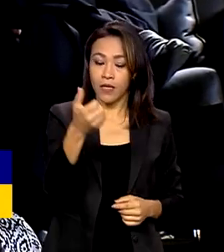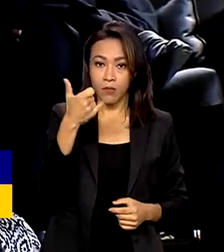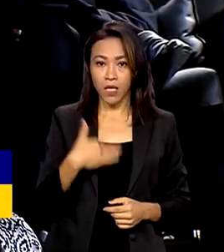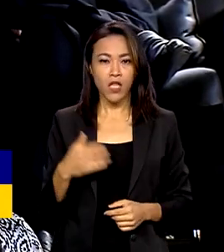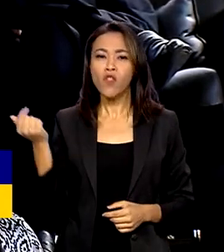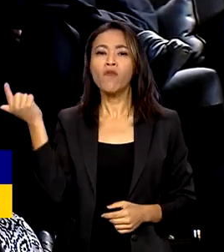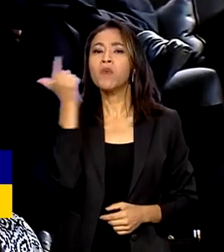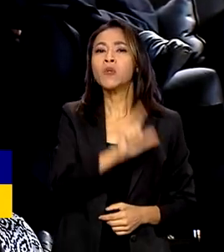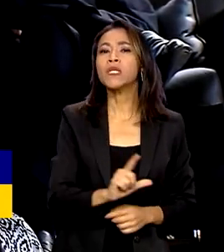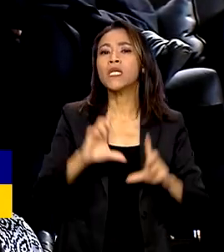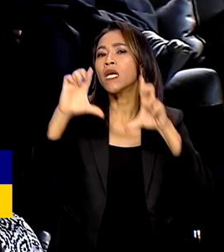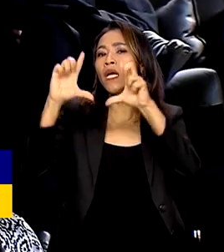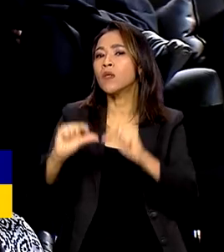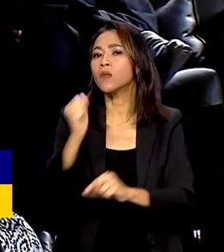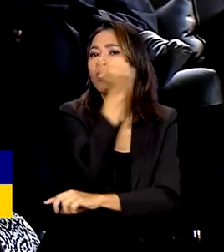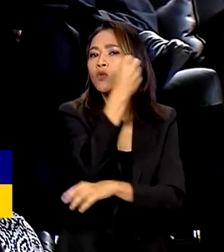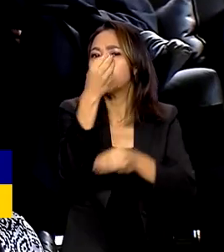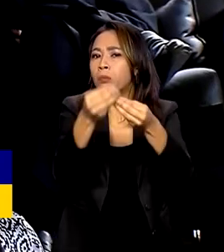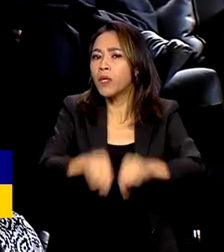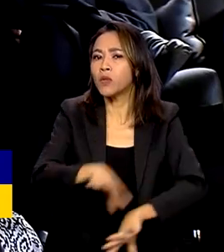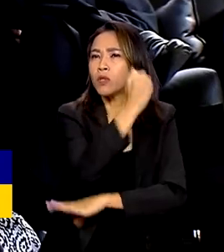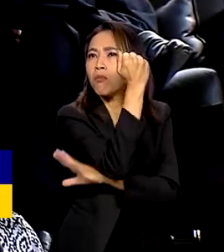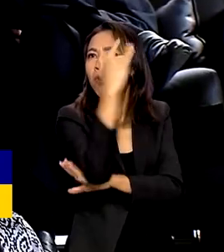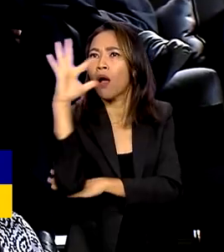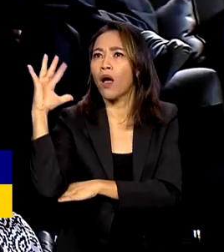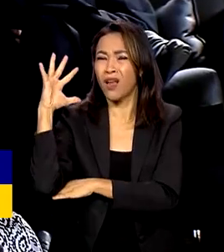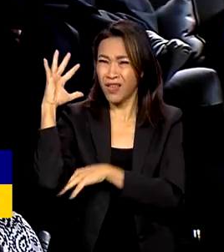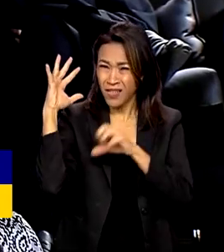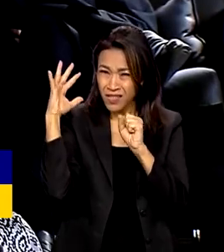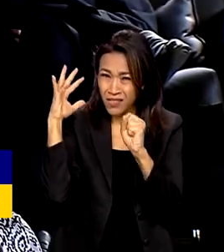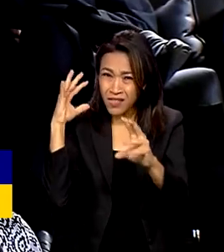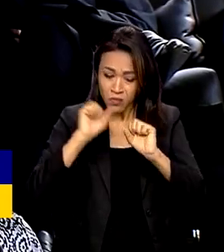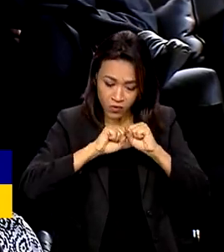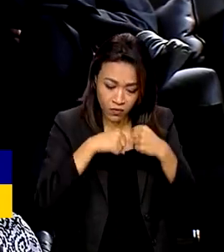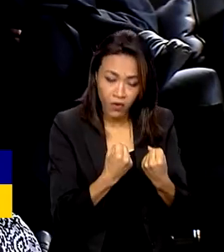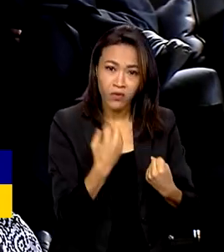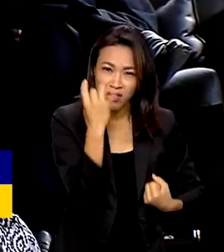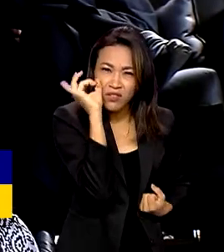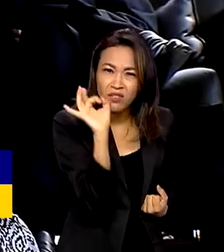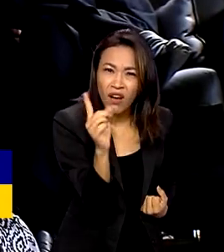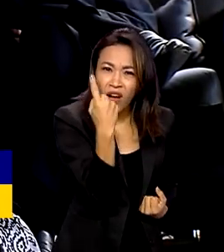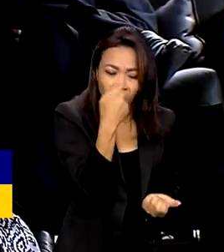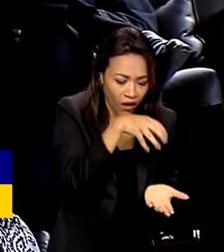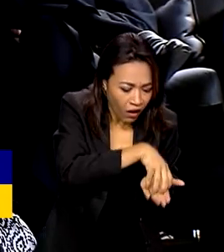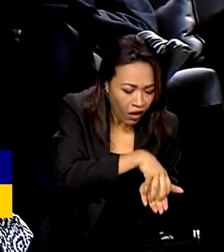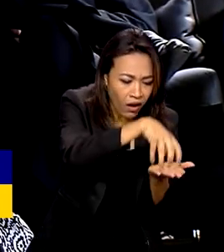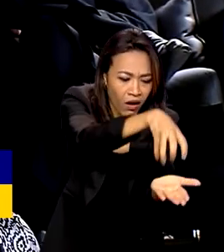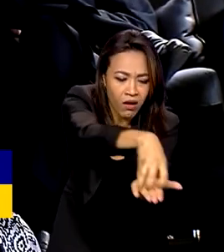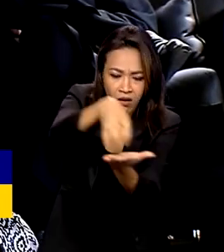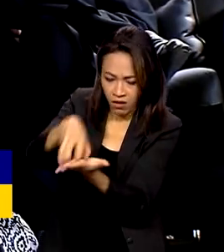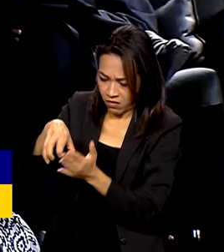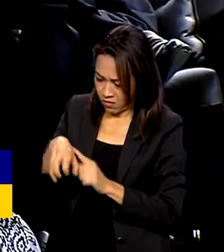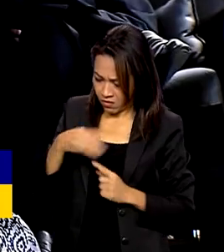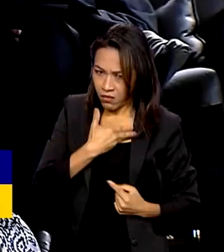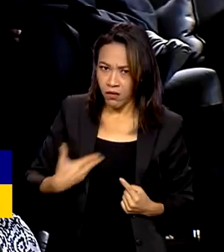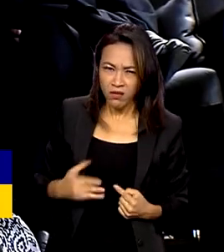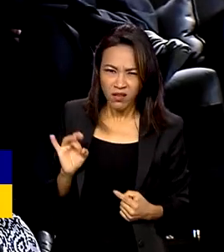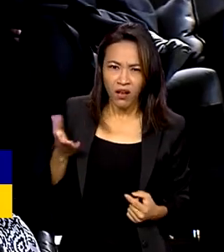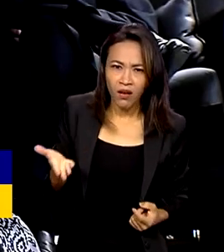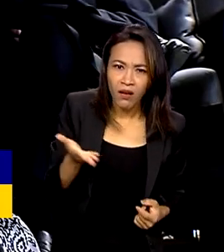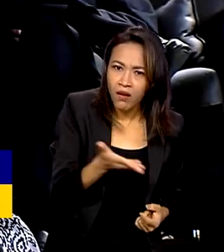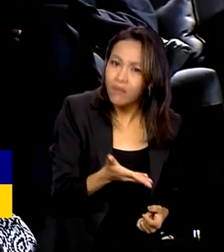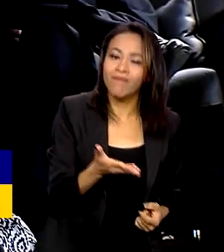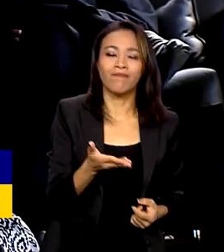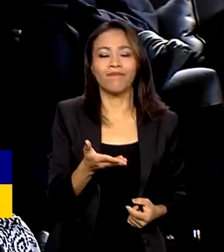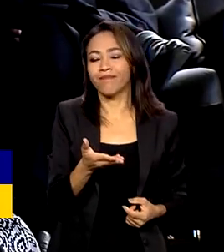perda de biodiversidade se esse esforço for apenas das agências e das instituições governamentais